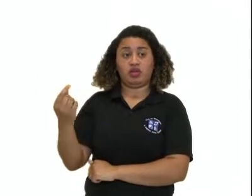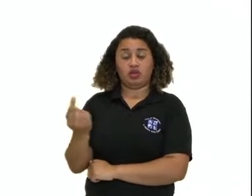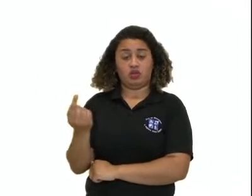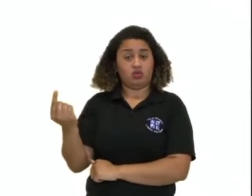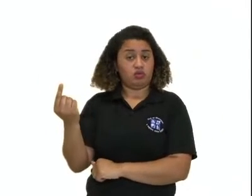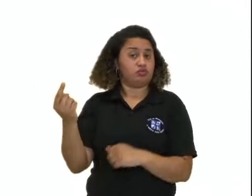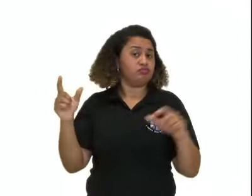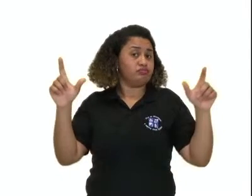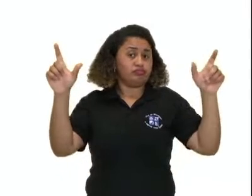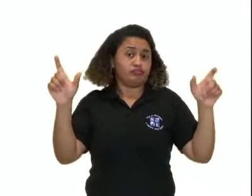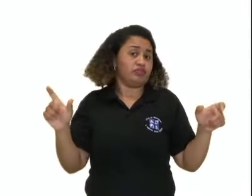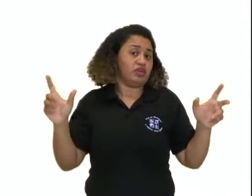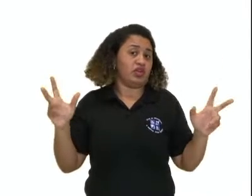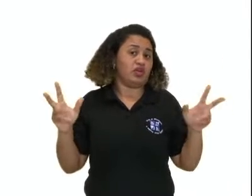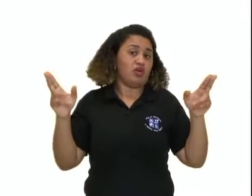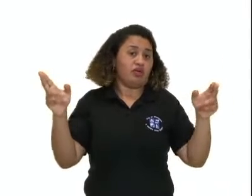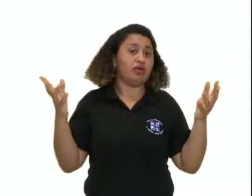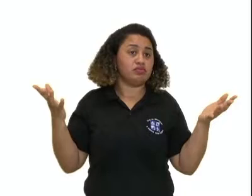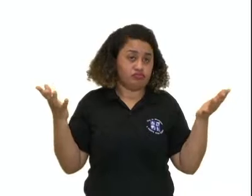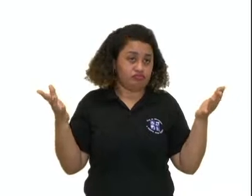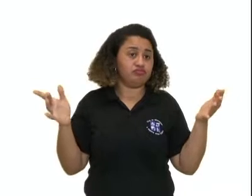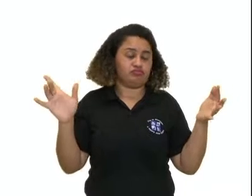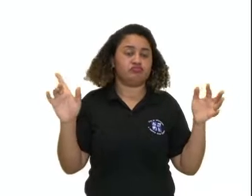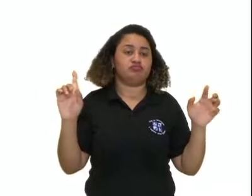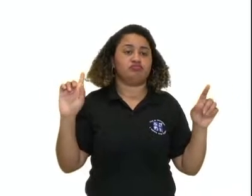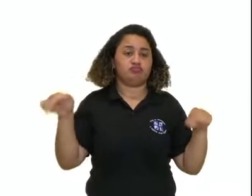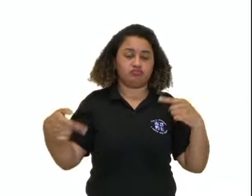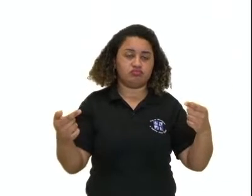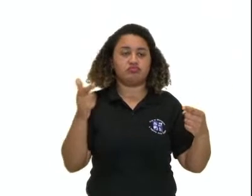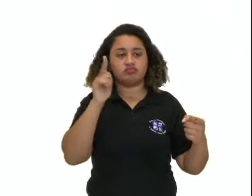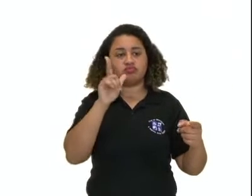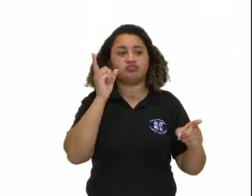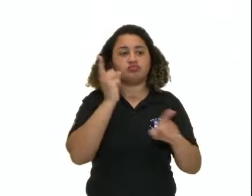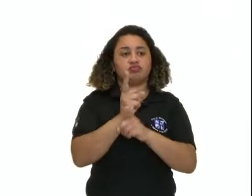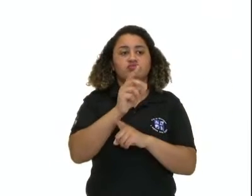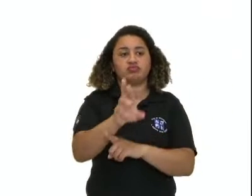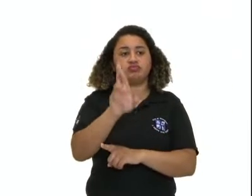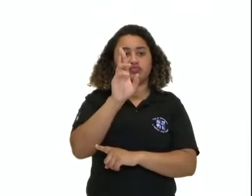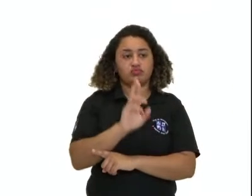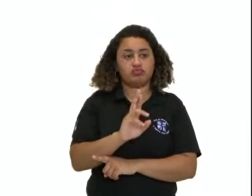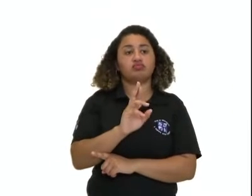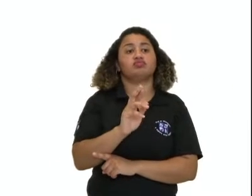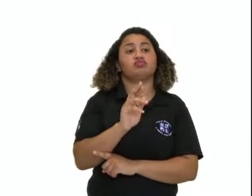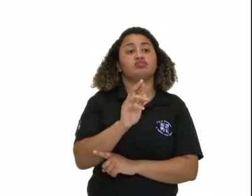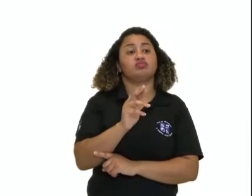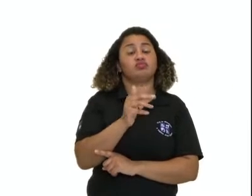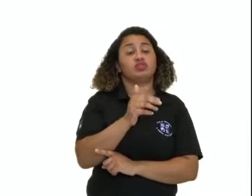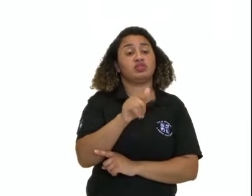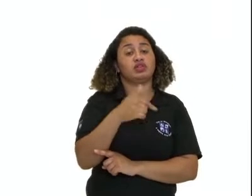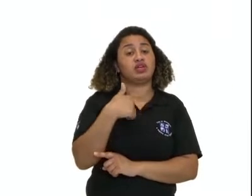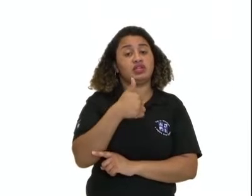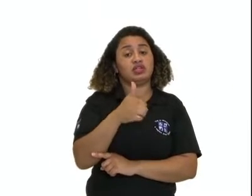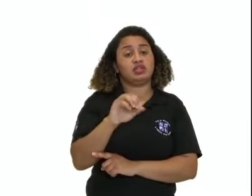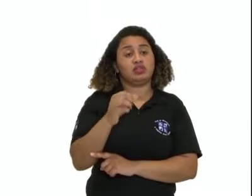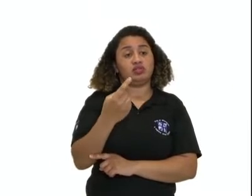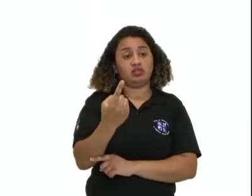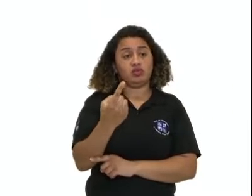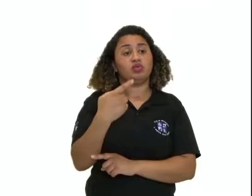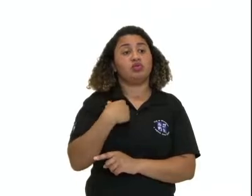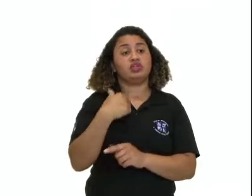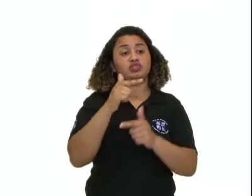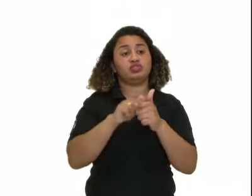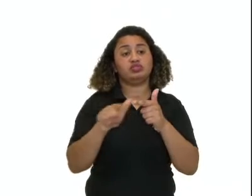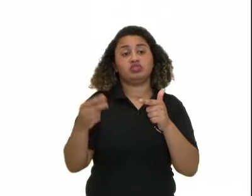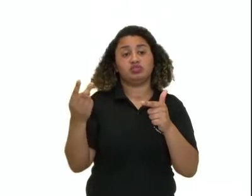mesma soma. Após efetuar o produto 100 vezes 101, deve-se dividir o resultado por